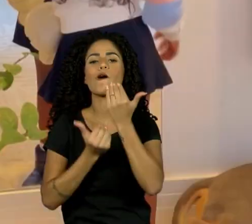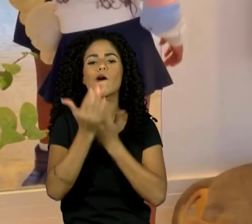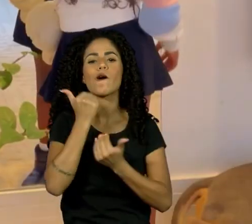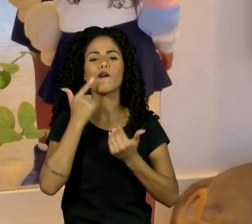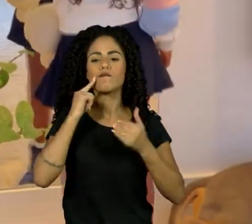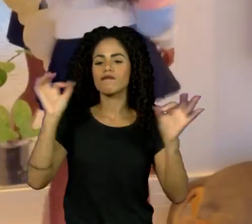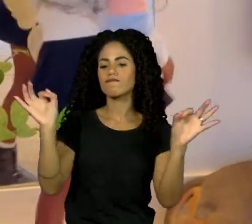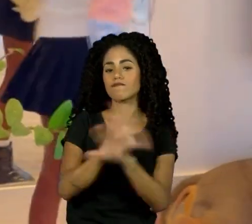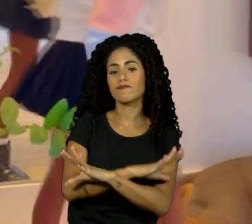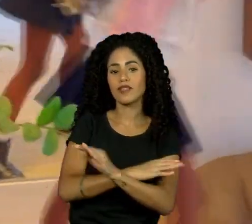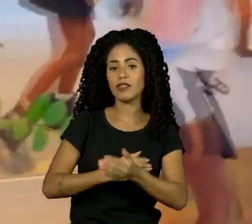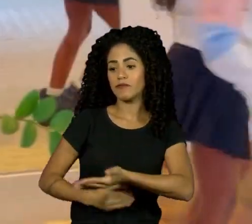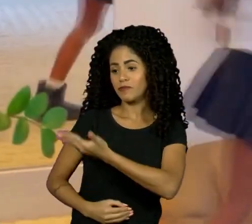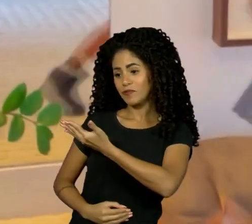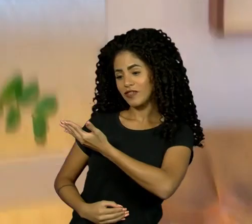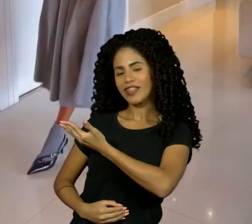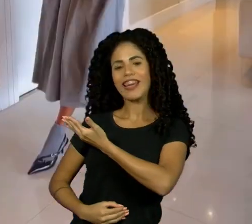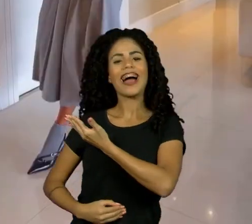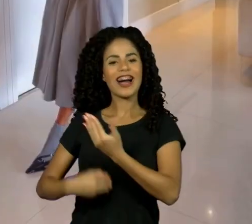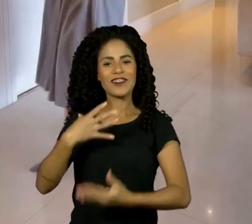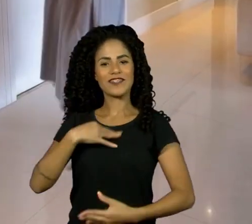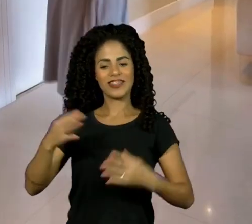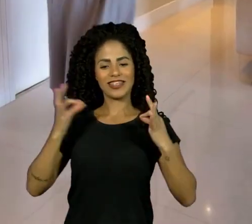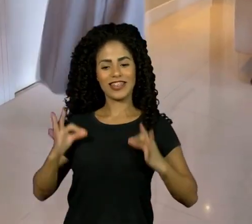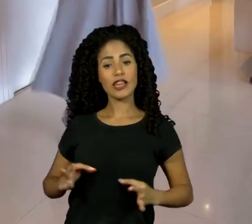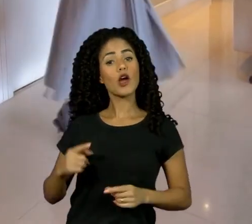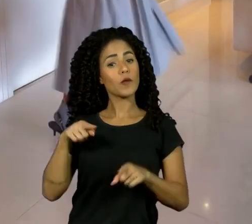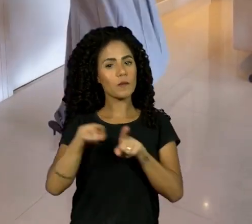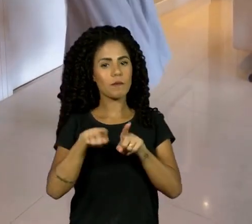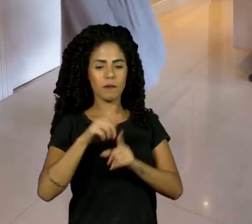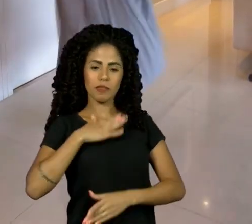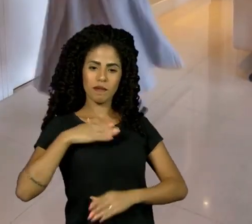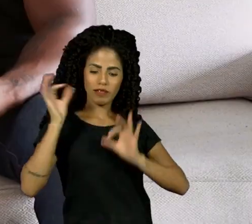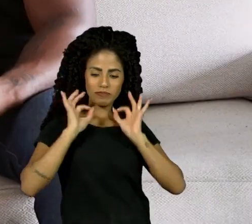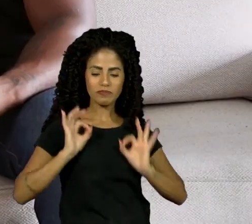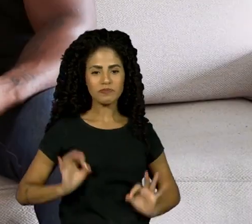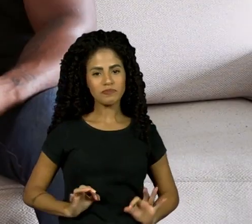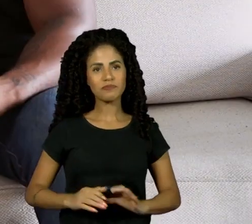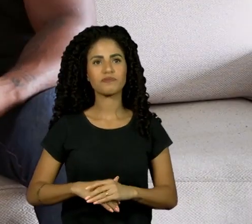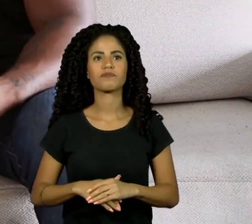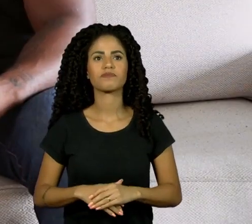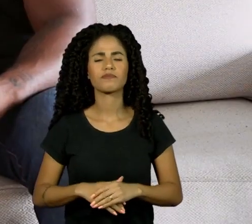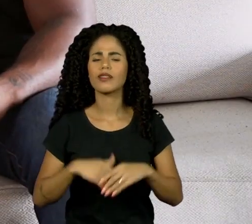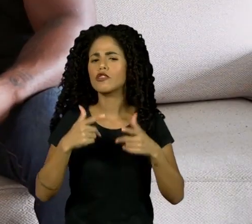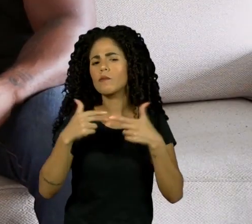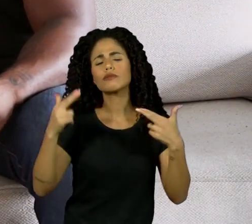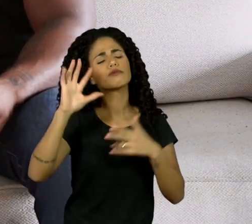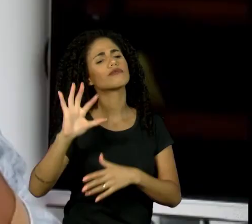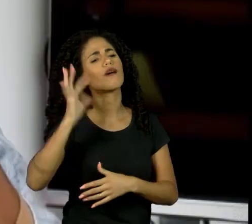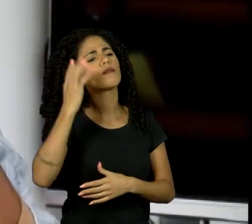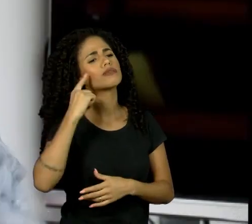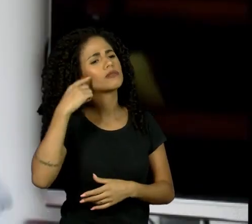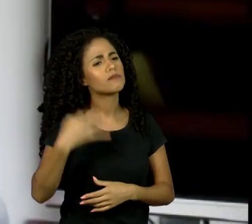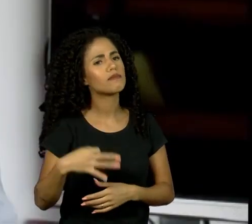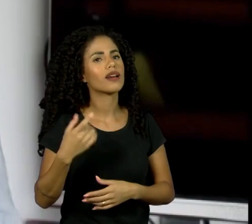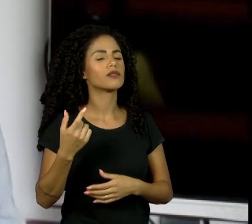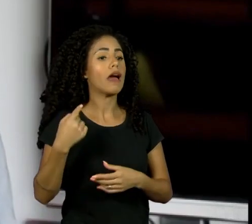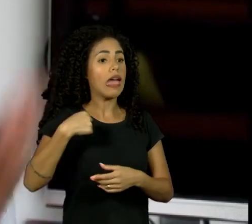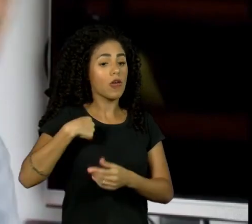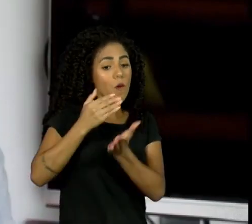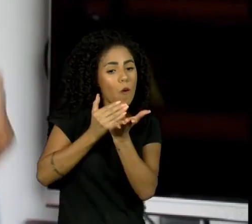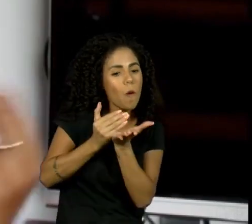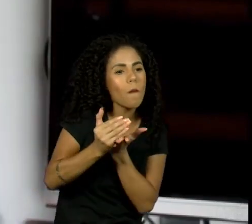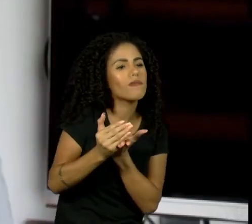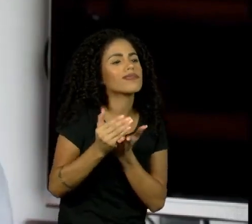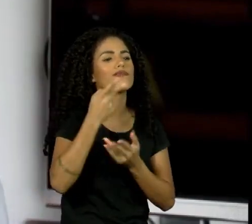Esse foi o look da Zahara, tá linda, né, gente? E esse é o meu lookinho. Sempre falo que foi algo muito genuíno, assim, eu